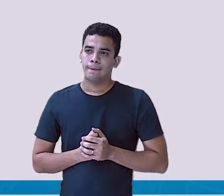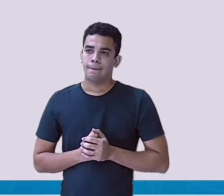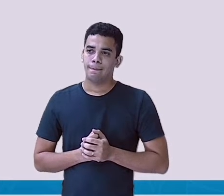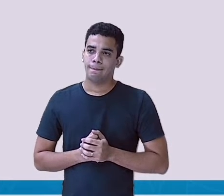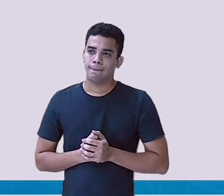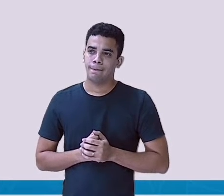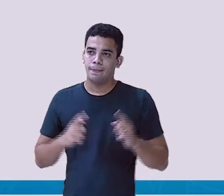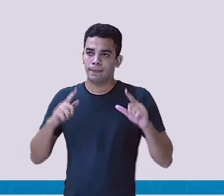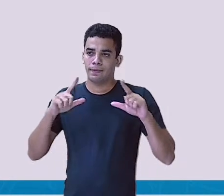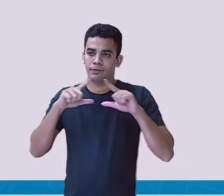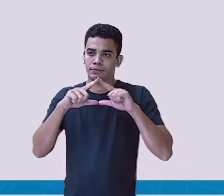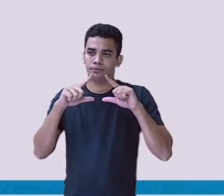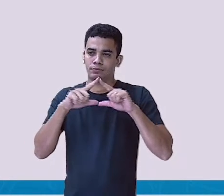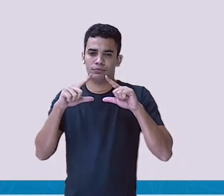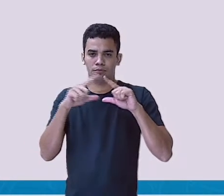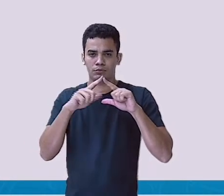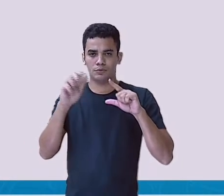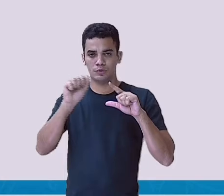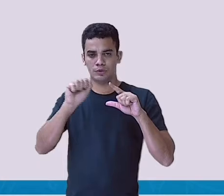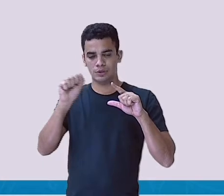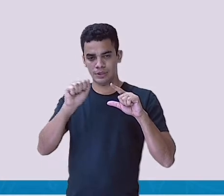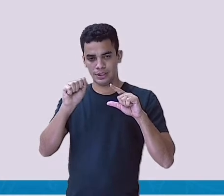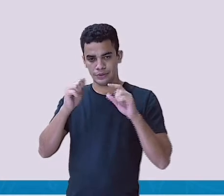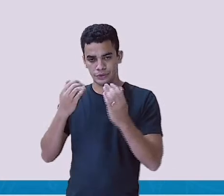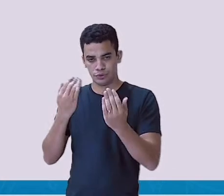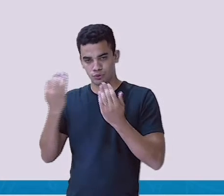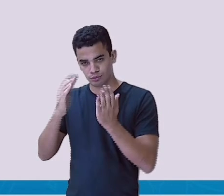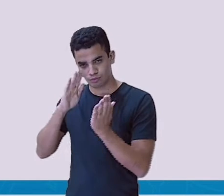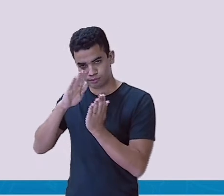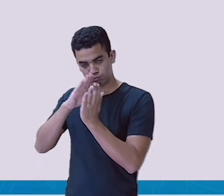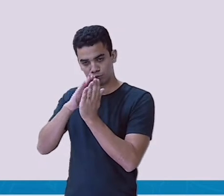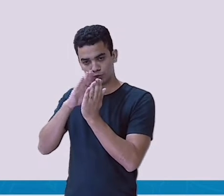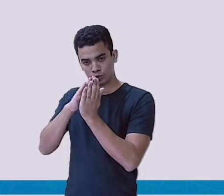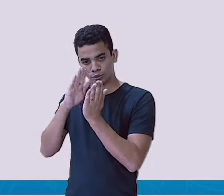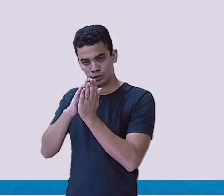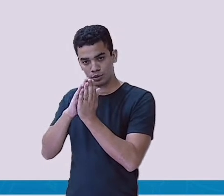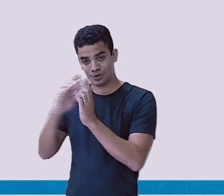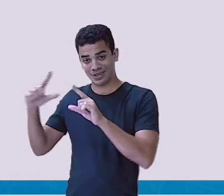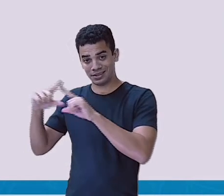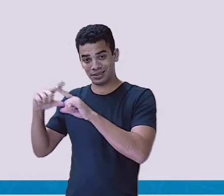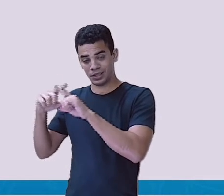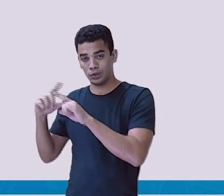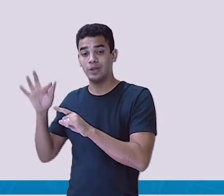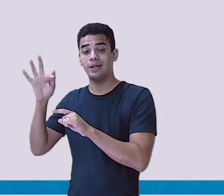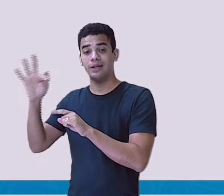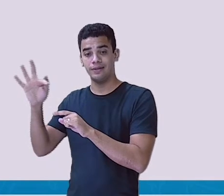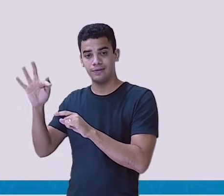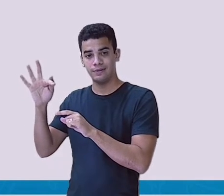A é congruente ao triângulo F